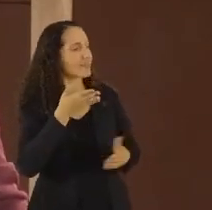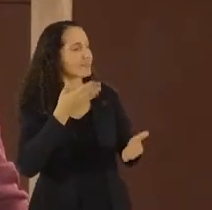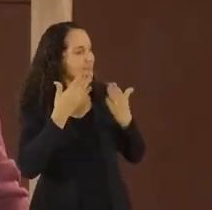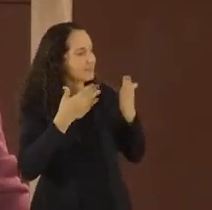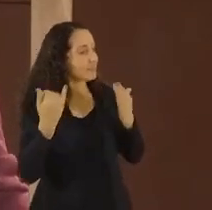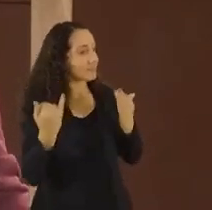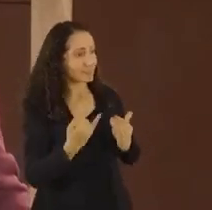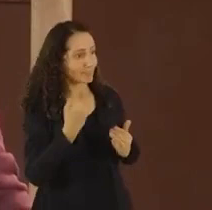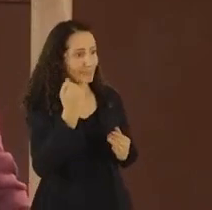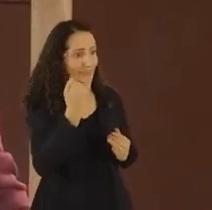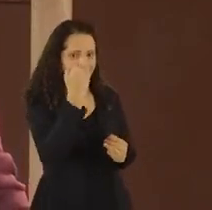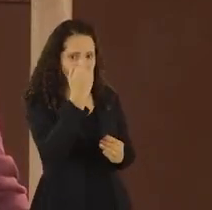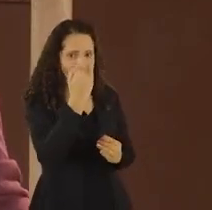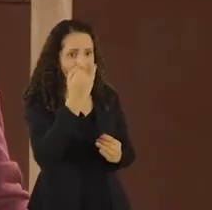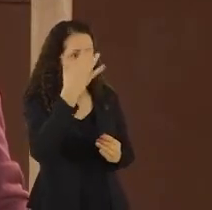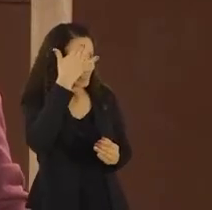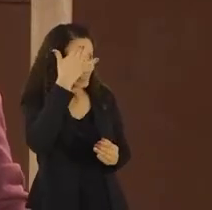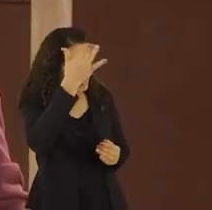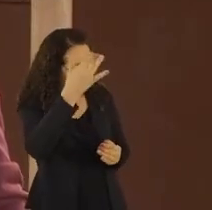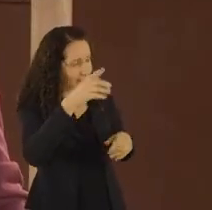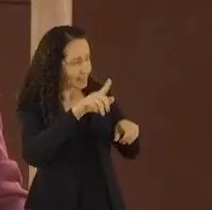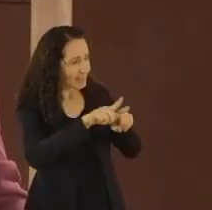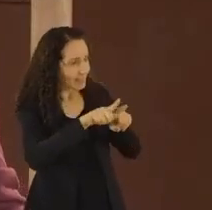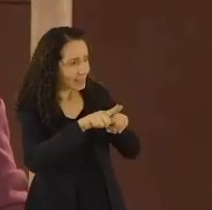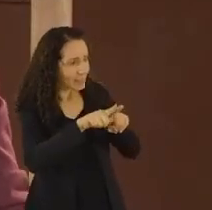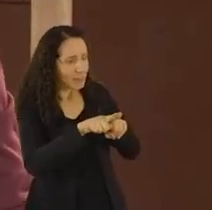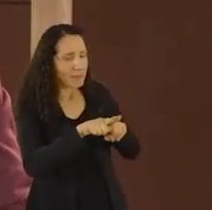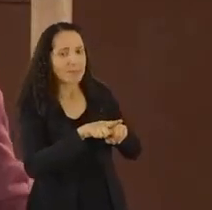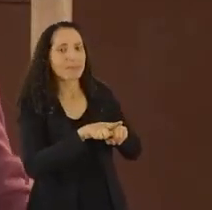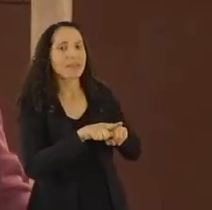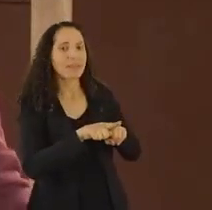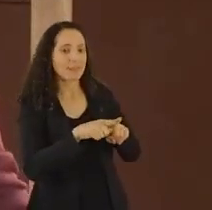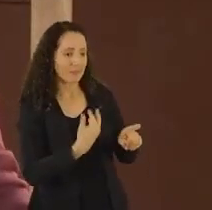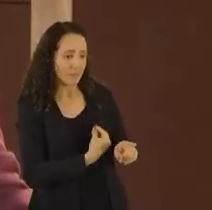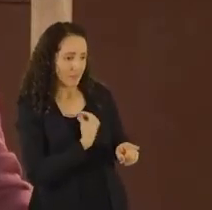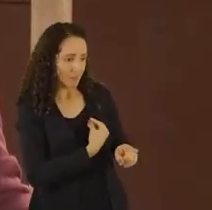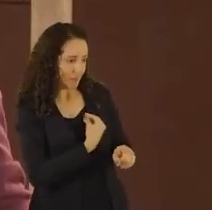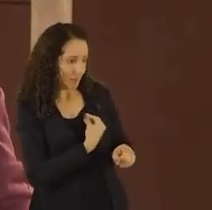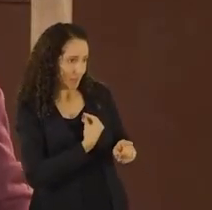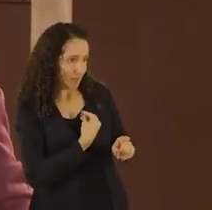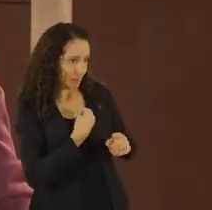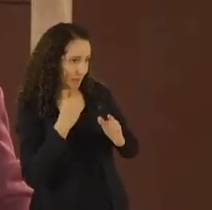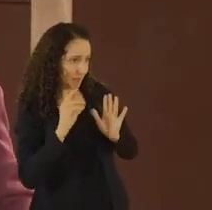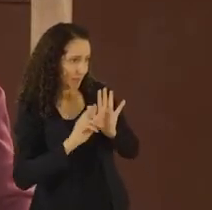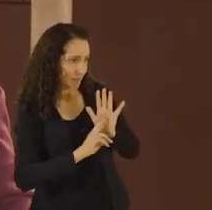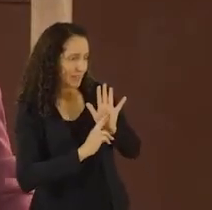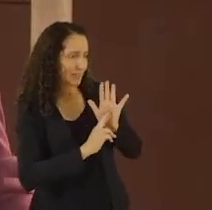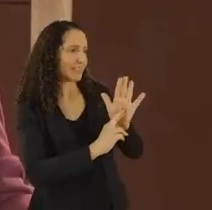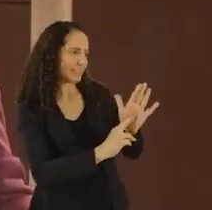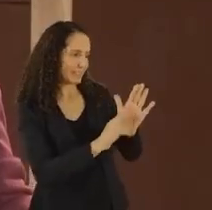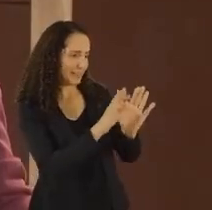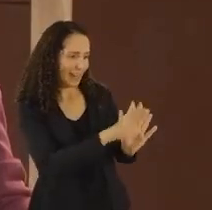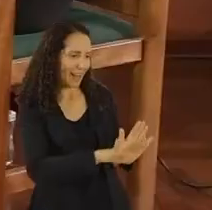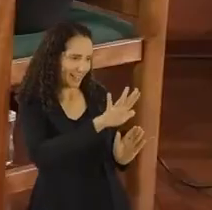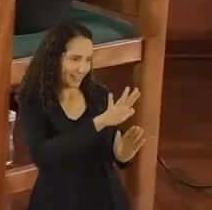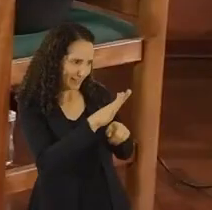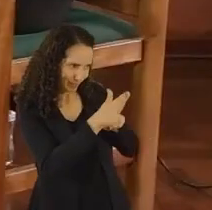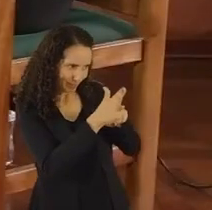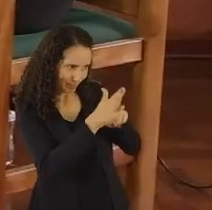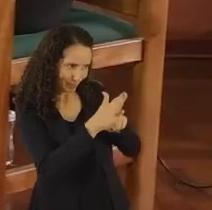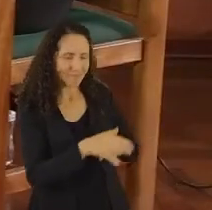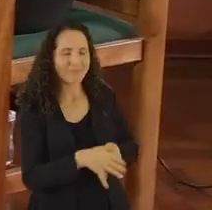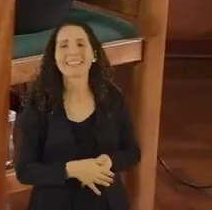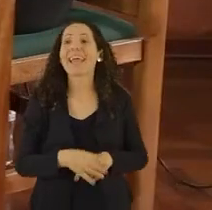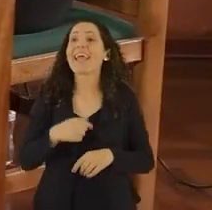foi muito importante e agradecer também você estar aqui representando a Ari muito obrigada Lilian